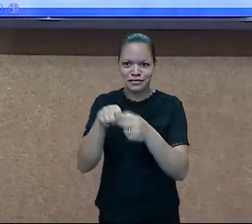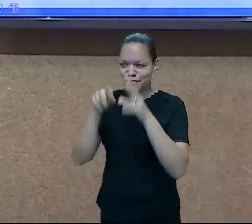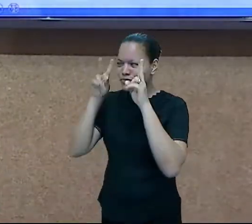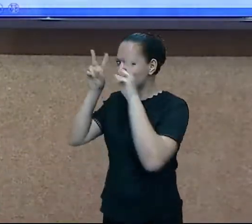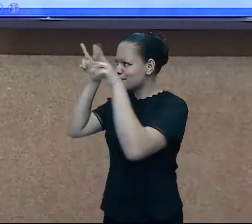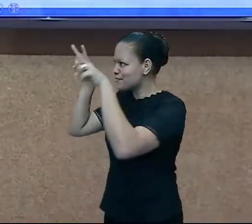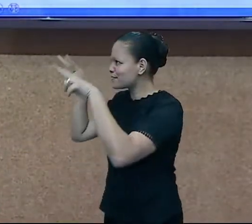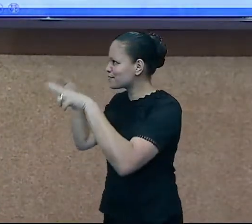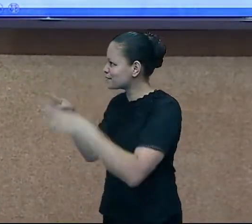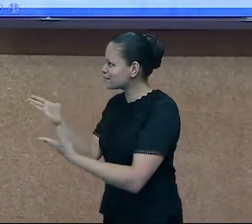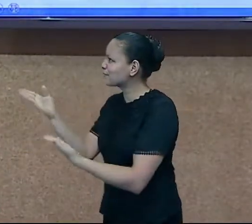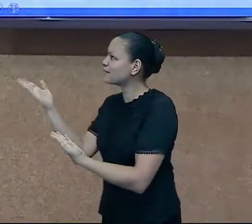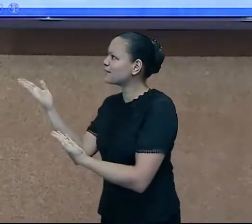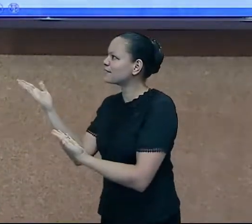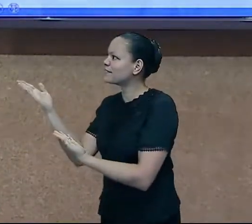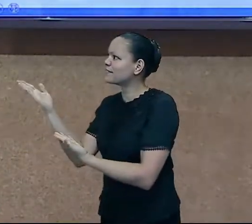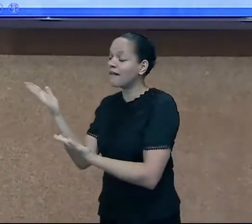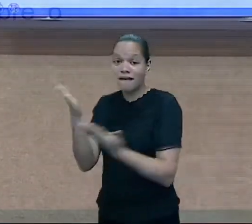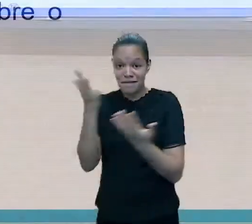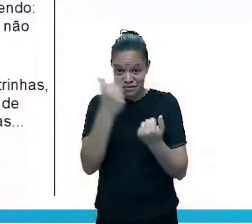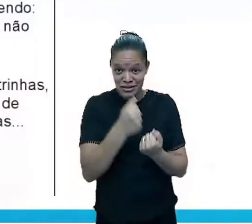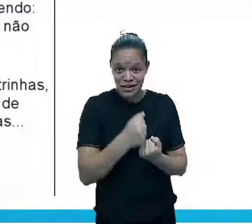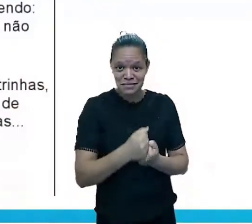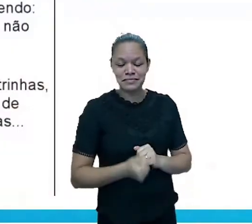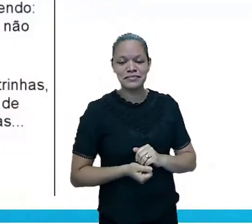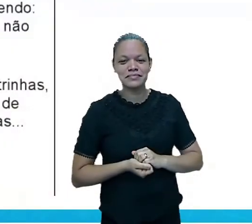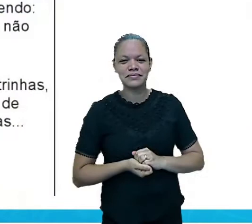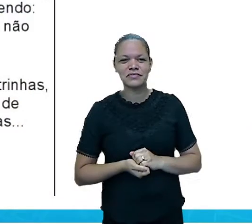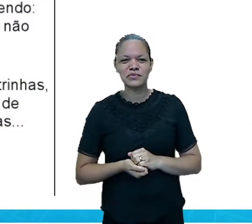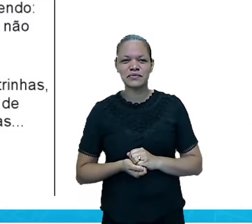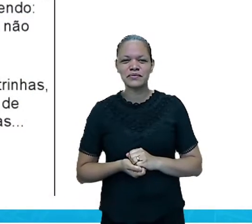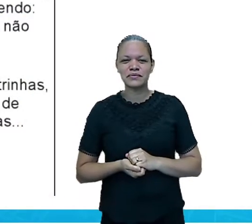em voz alta. Vamos lá?